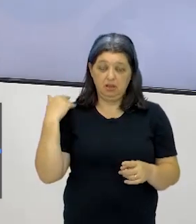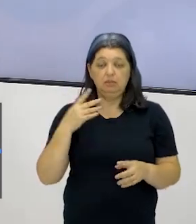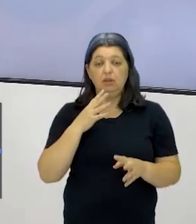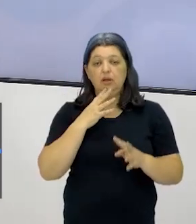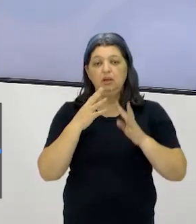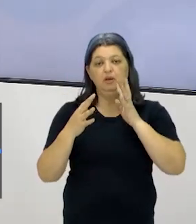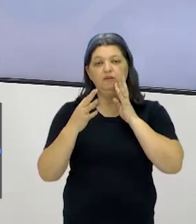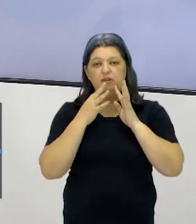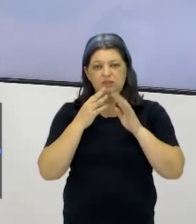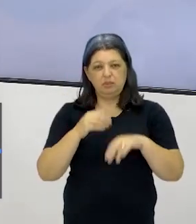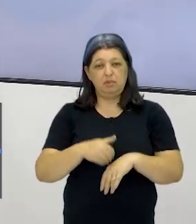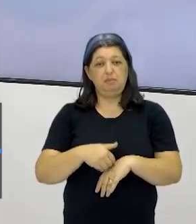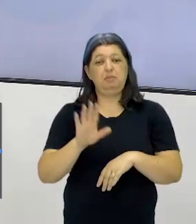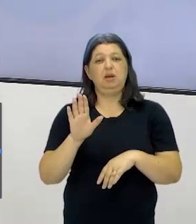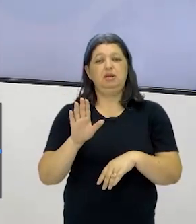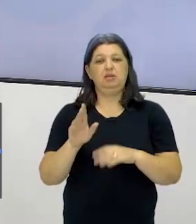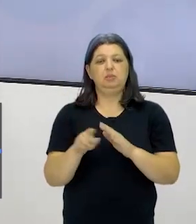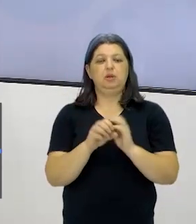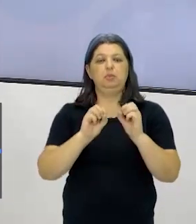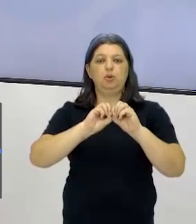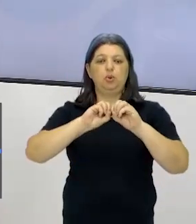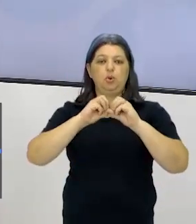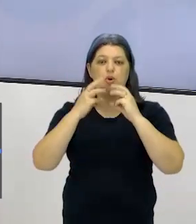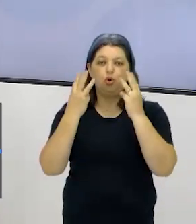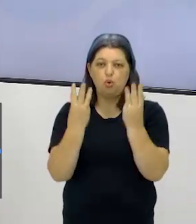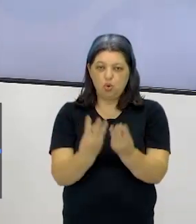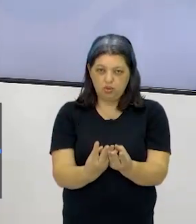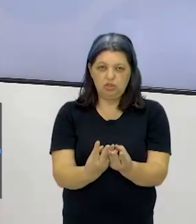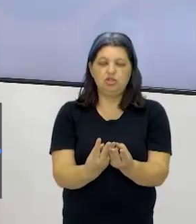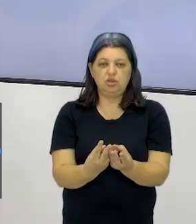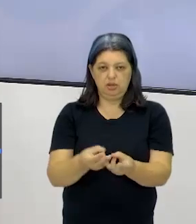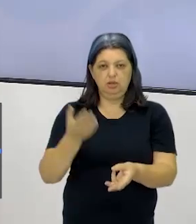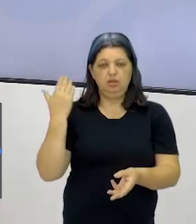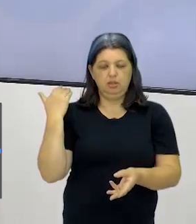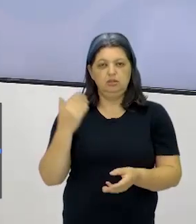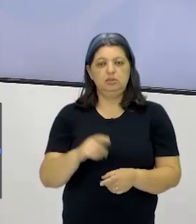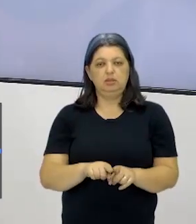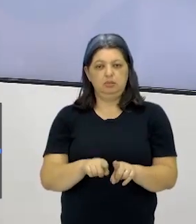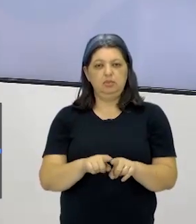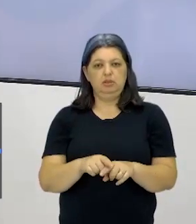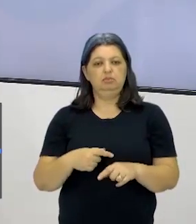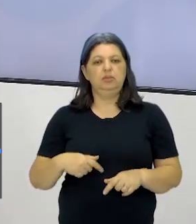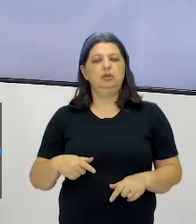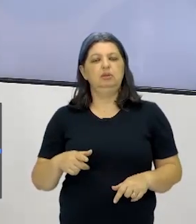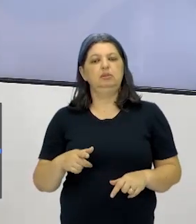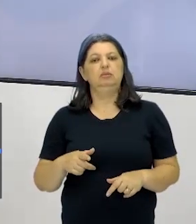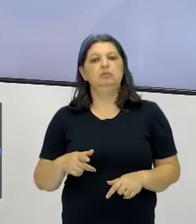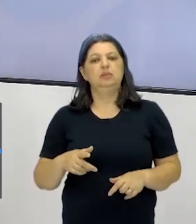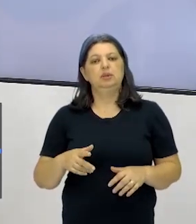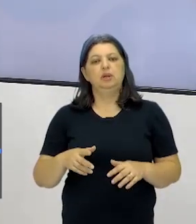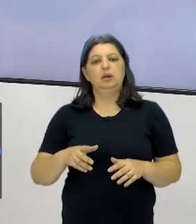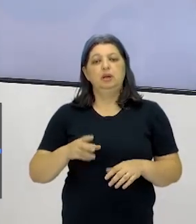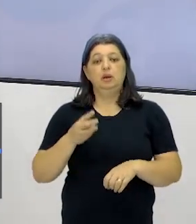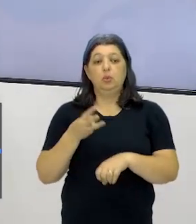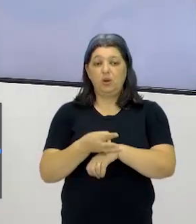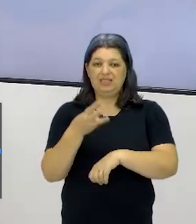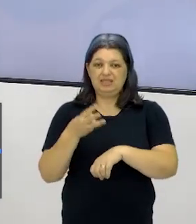é um dos mais antigos. Tinha o Orkut antigamente, né? O Facebook ocupou esse espaço. Mas está lá, firme e forte, né? O WhatsApp.